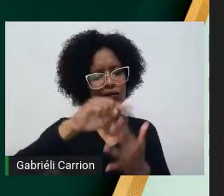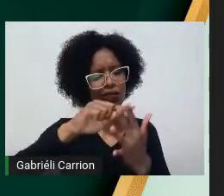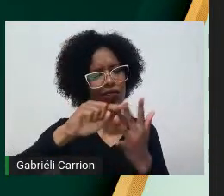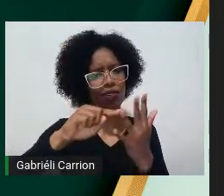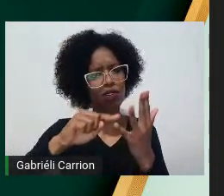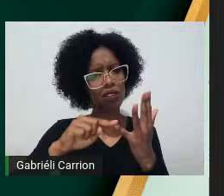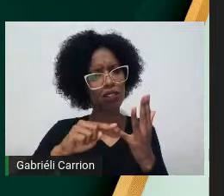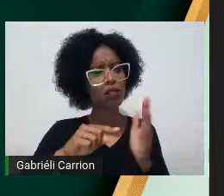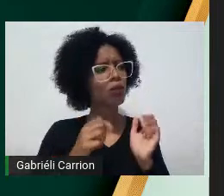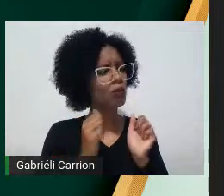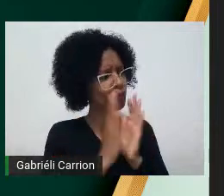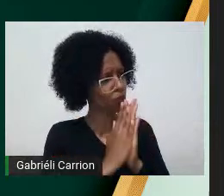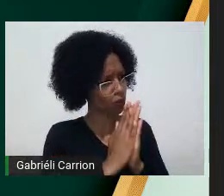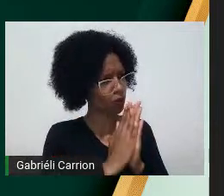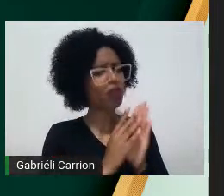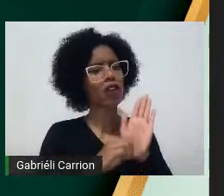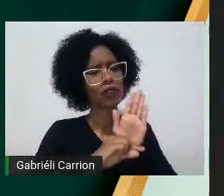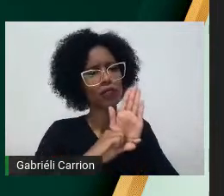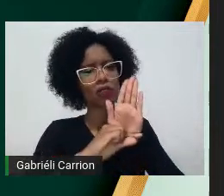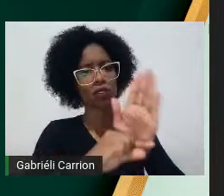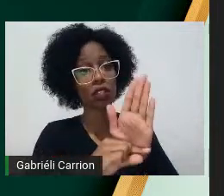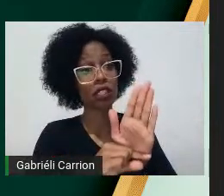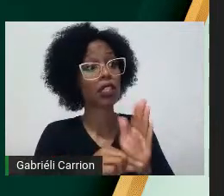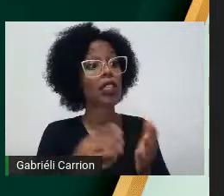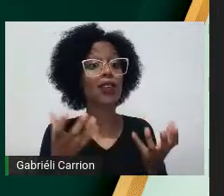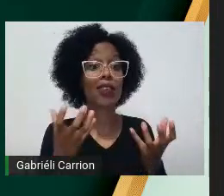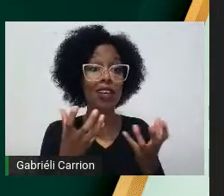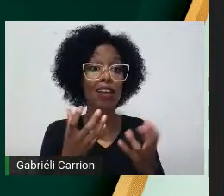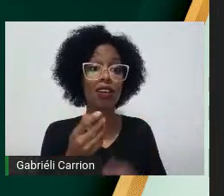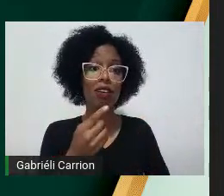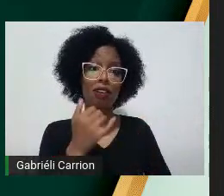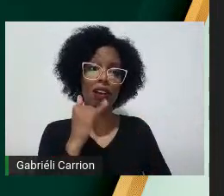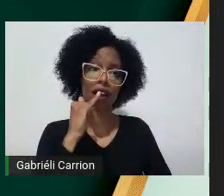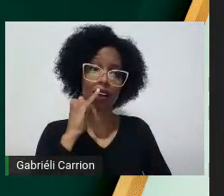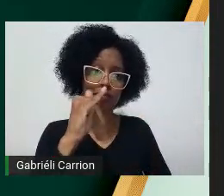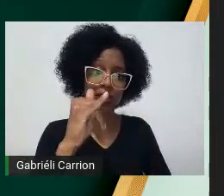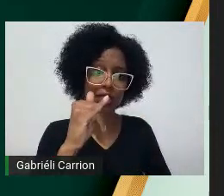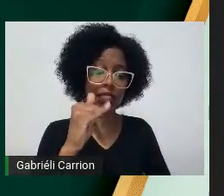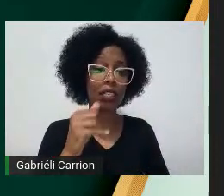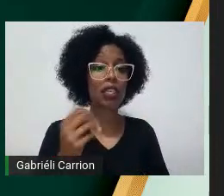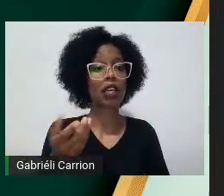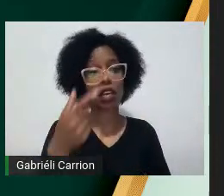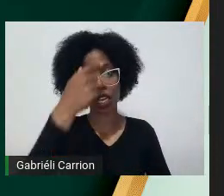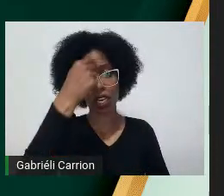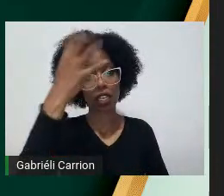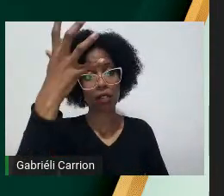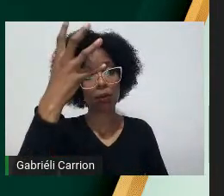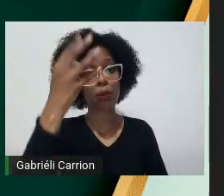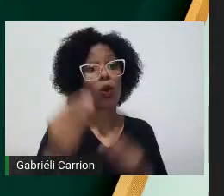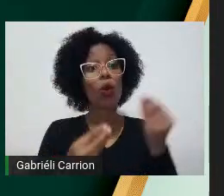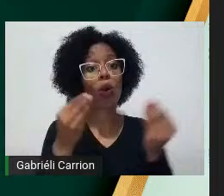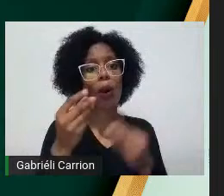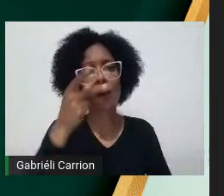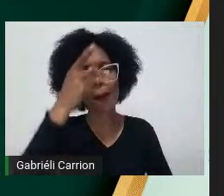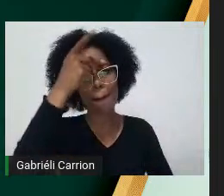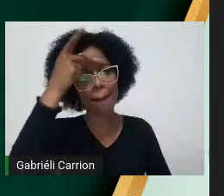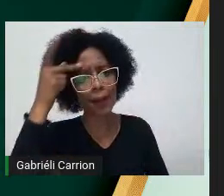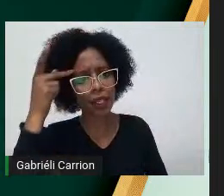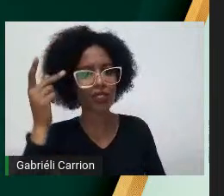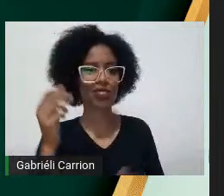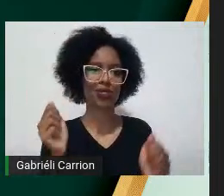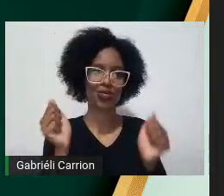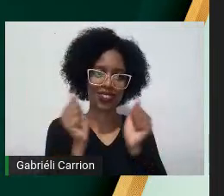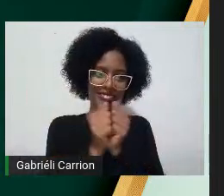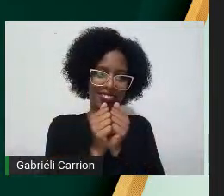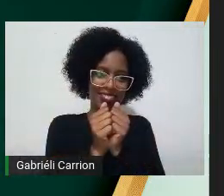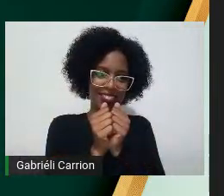e a ciência. Quero deixar registrado, pessoal, que a Unipampa ela é feita por pessoas, não são só os alunos, não